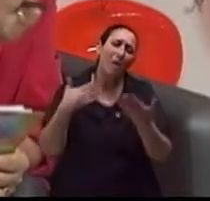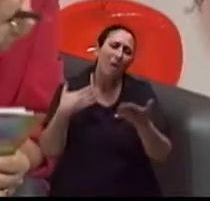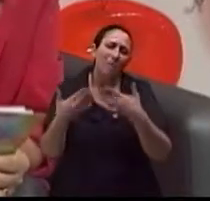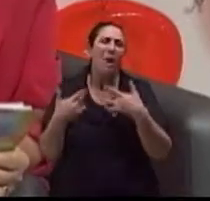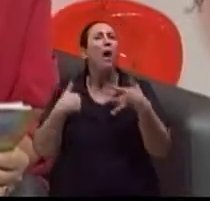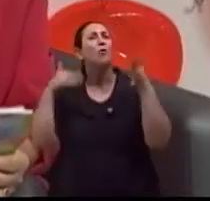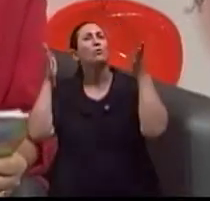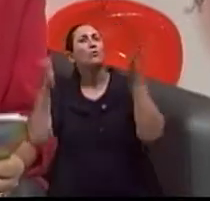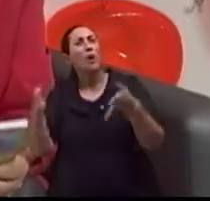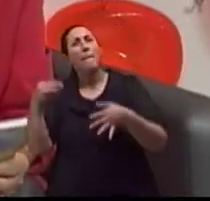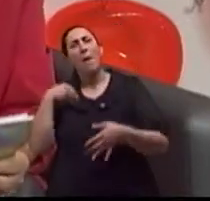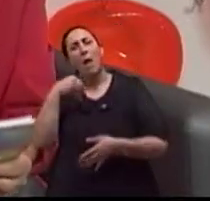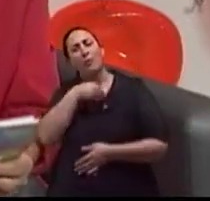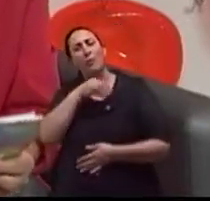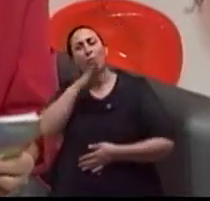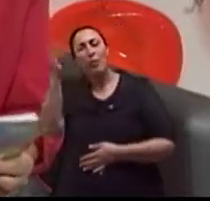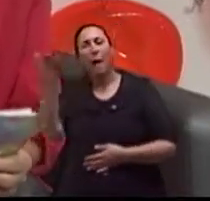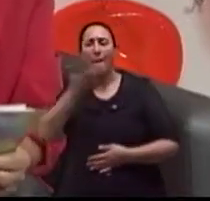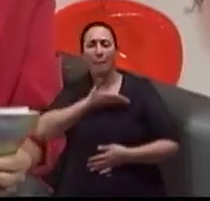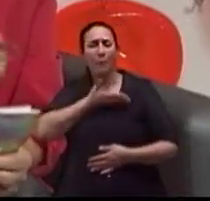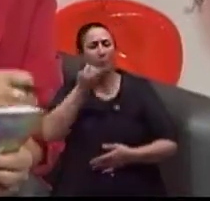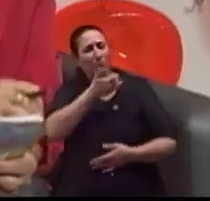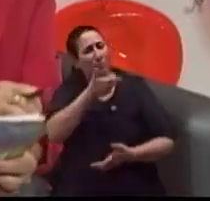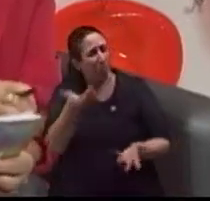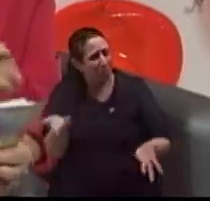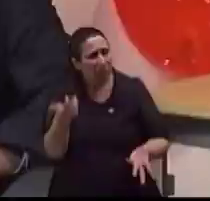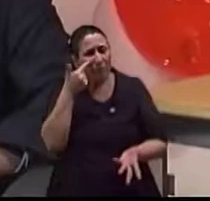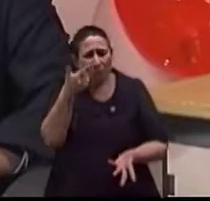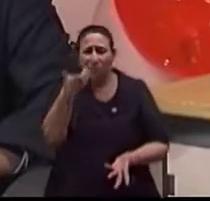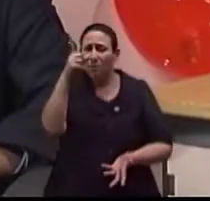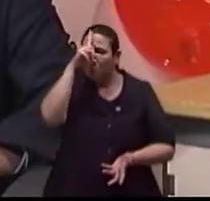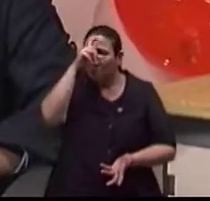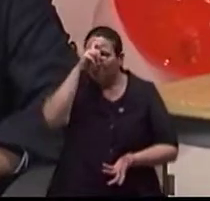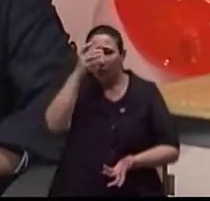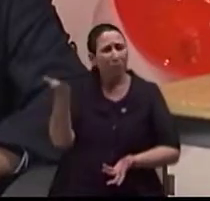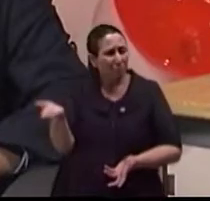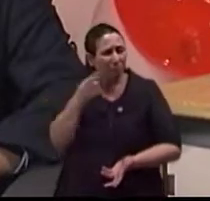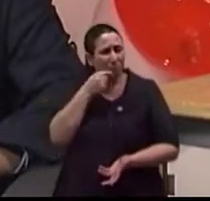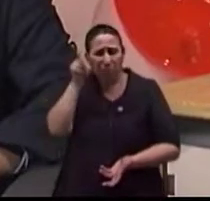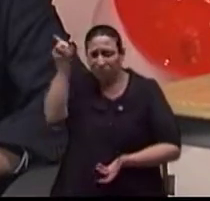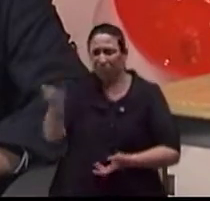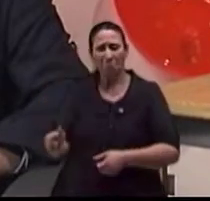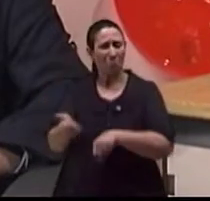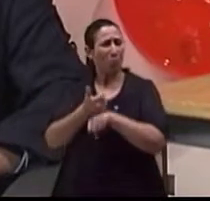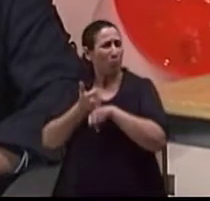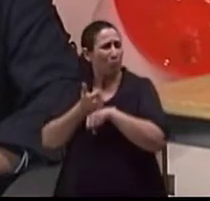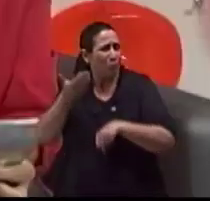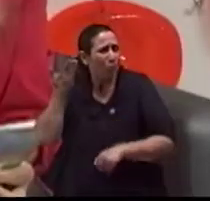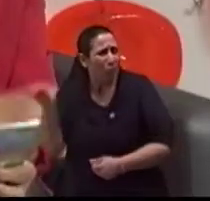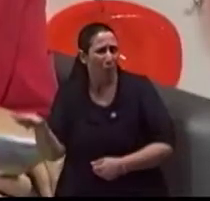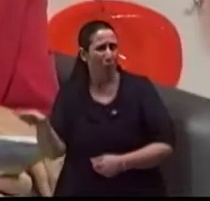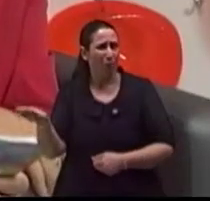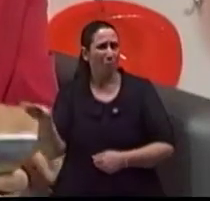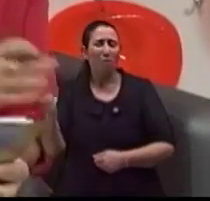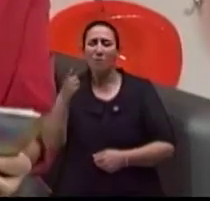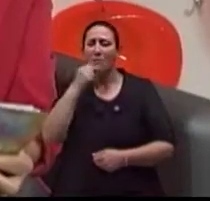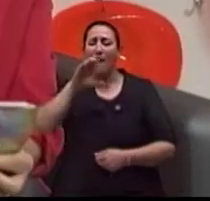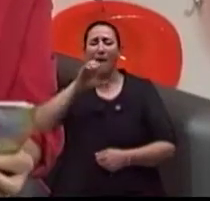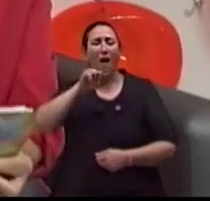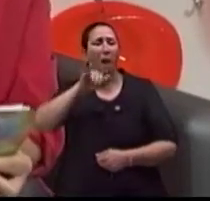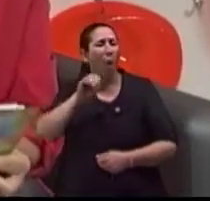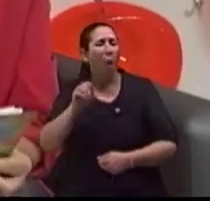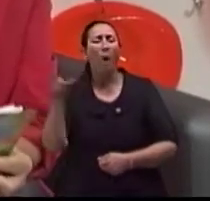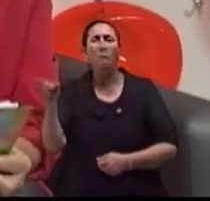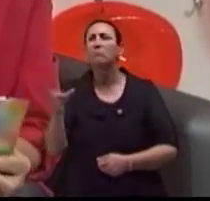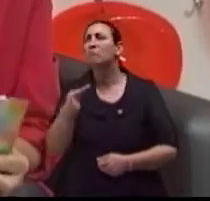indicam Olha eu já fui naquele médico é bom vocês tão vendo um médico aqui dos homens de vem trazendo para nós e informações importantíssimo Doutor Caio